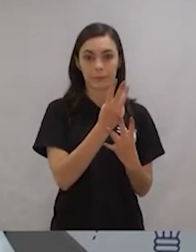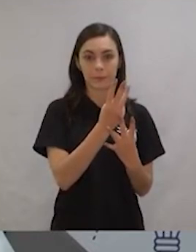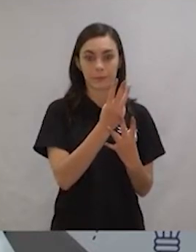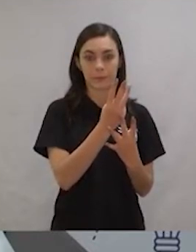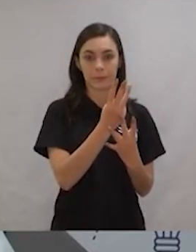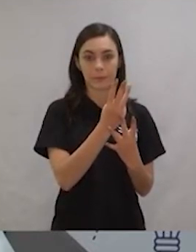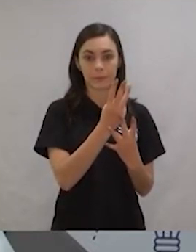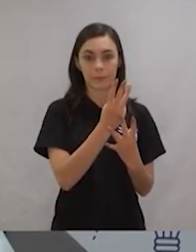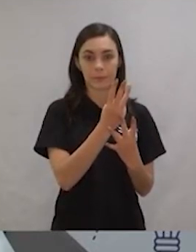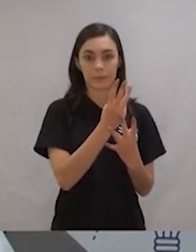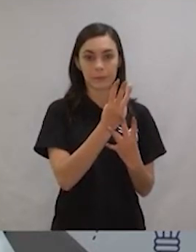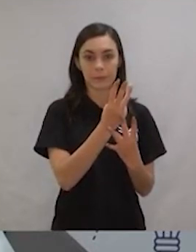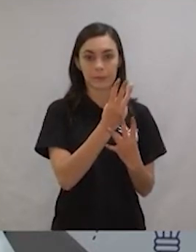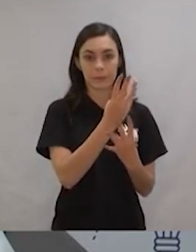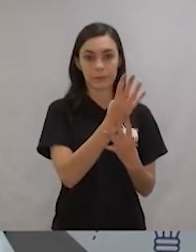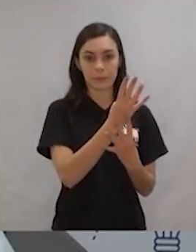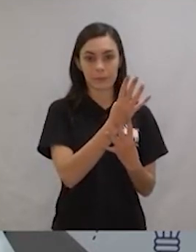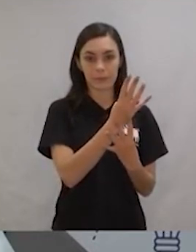3,